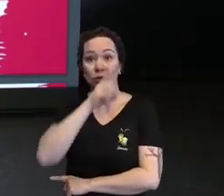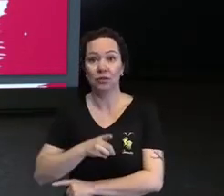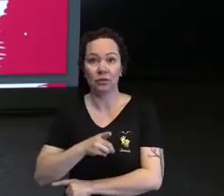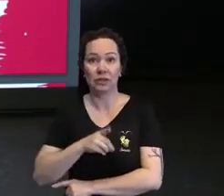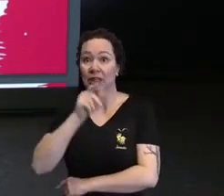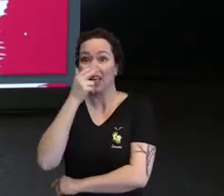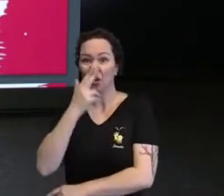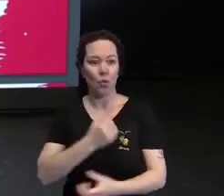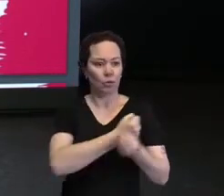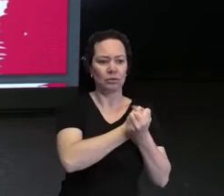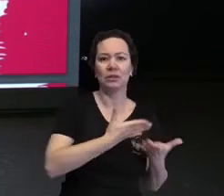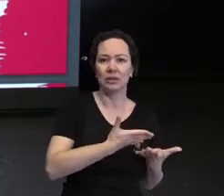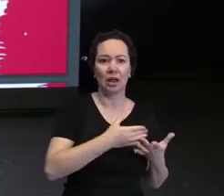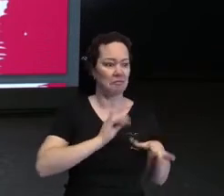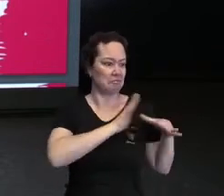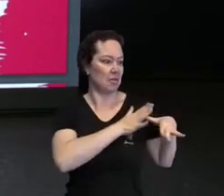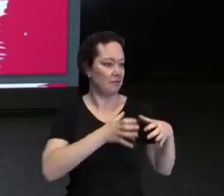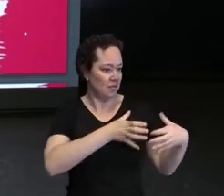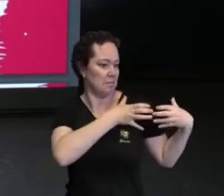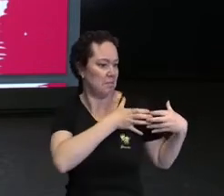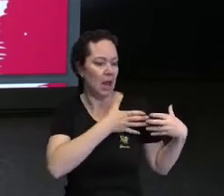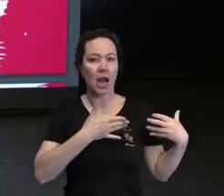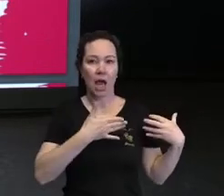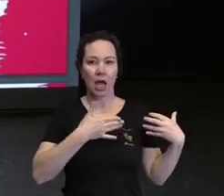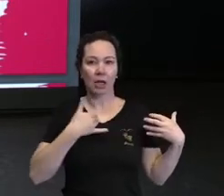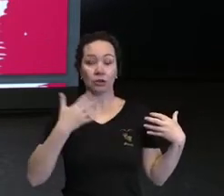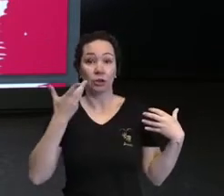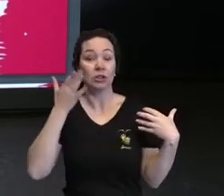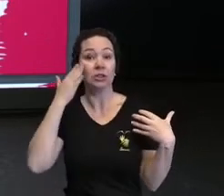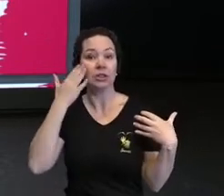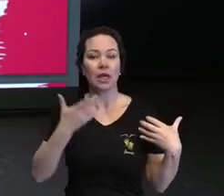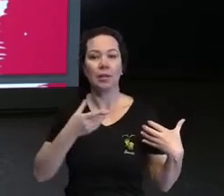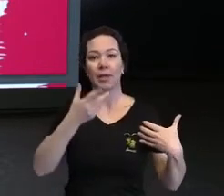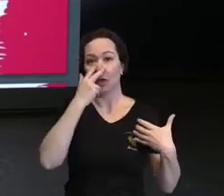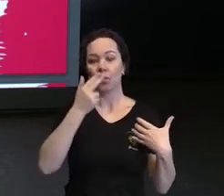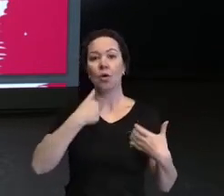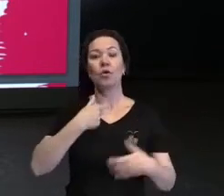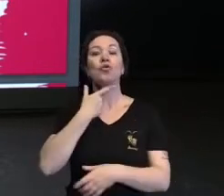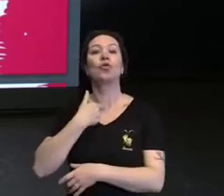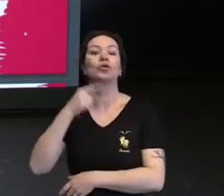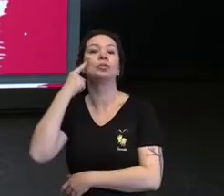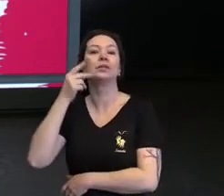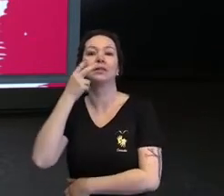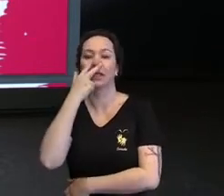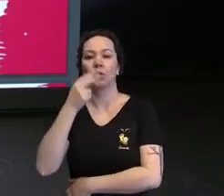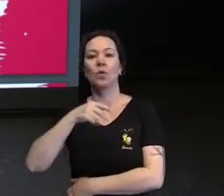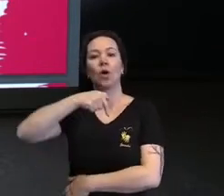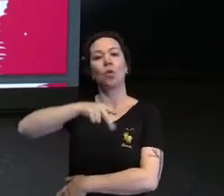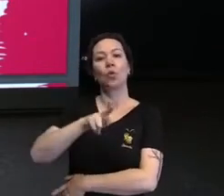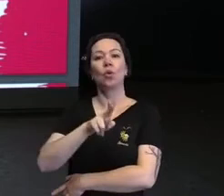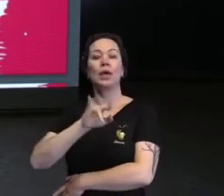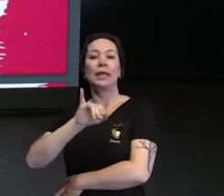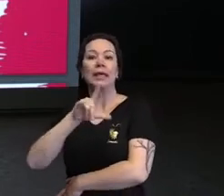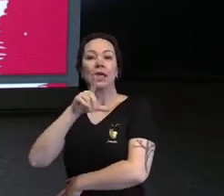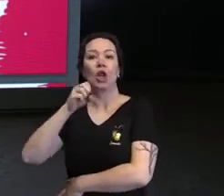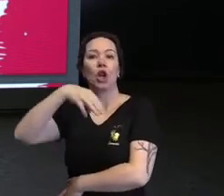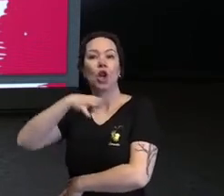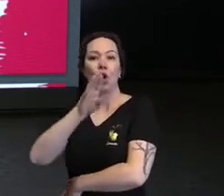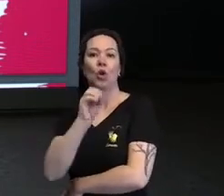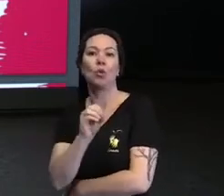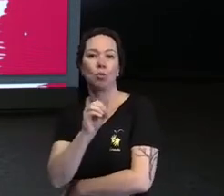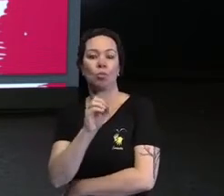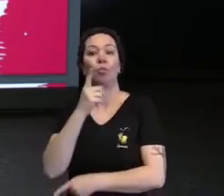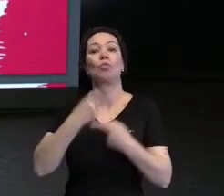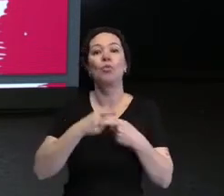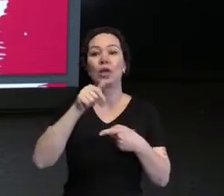gente ao Quilombo EA gente gosta de pensar lá que a gente é um quilombo tanto não vende daí quanto com outras pessoas pretas por quê